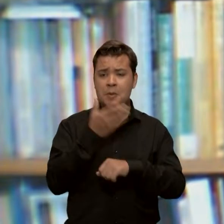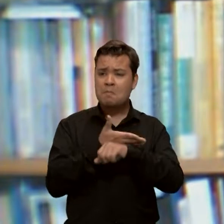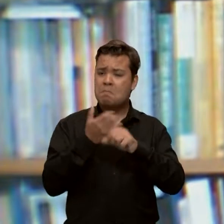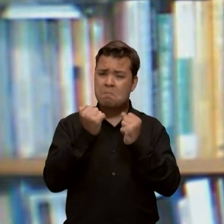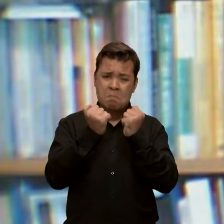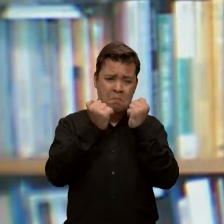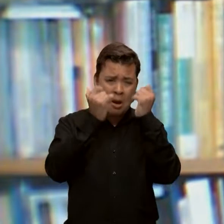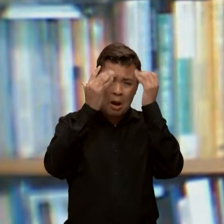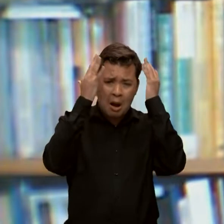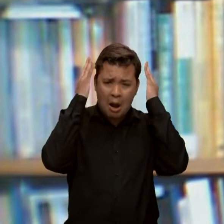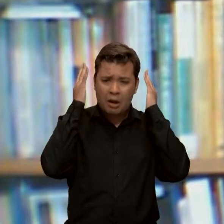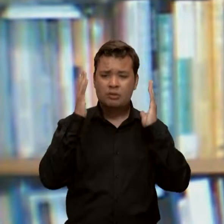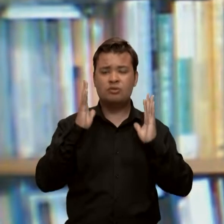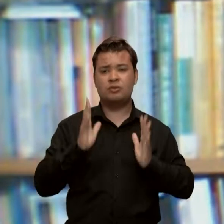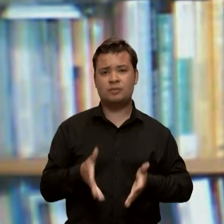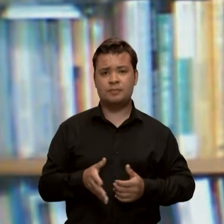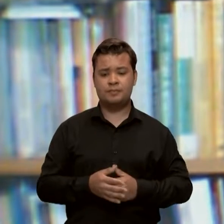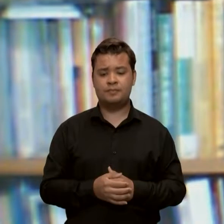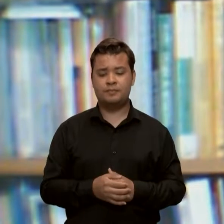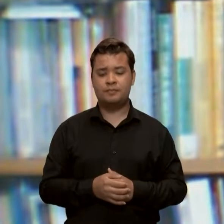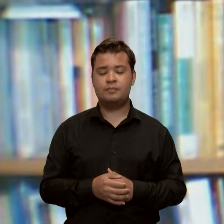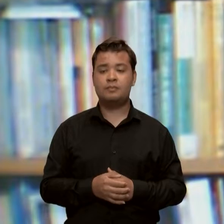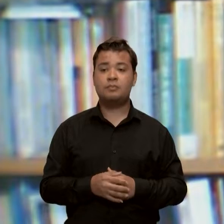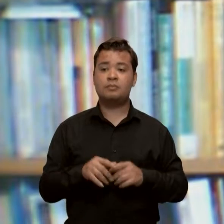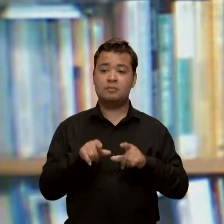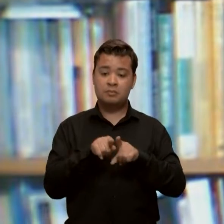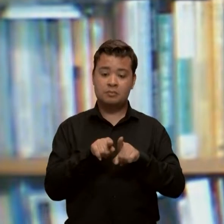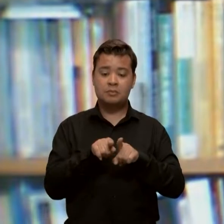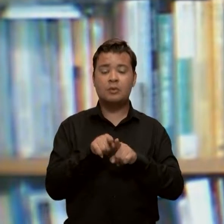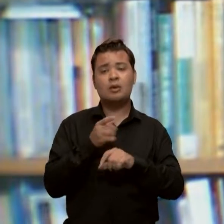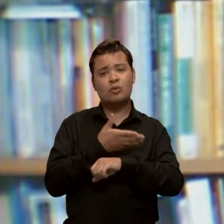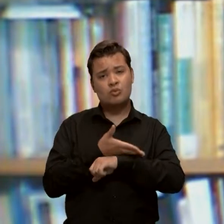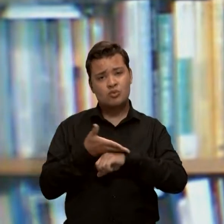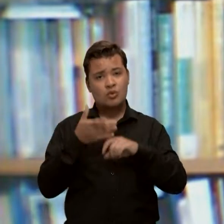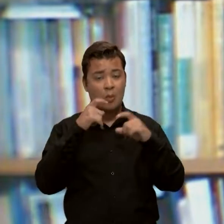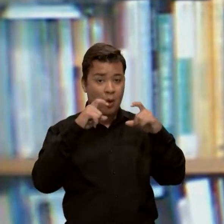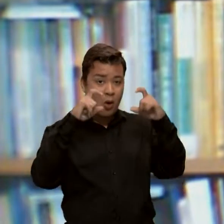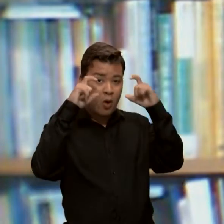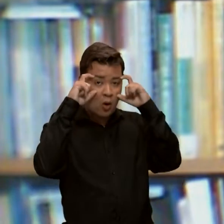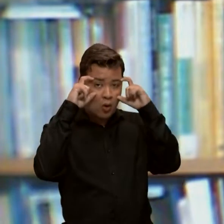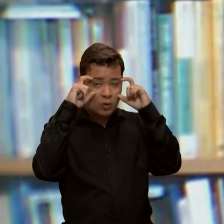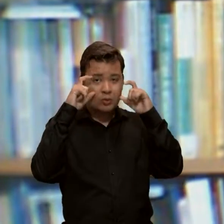brancos e casualmente uso óculos de leitura.